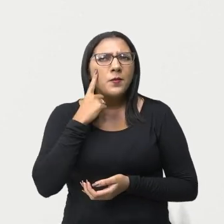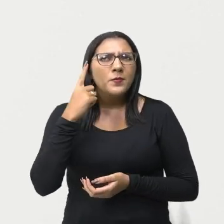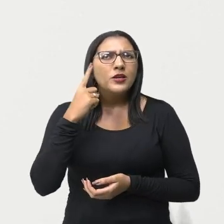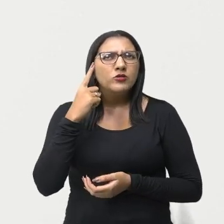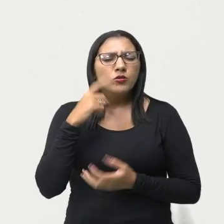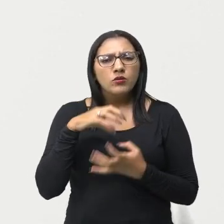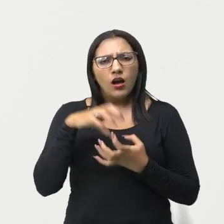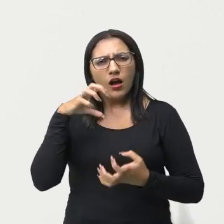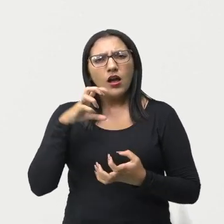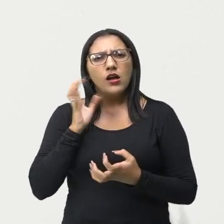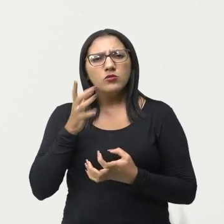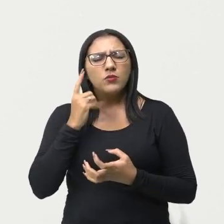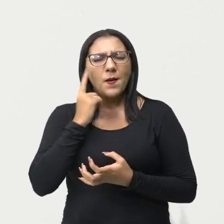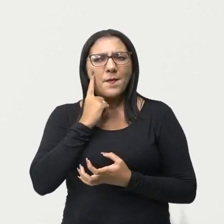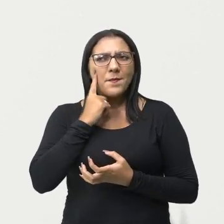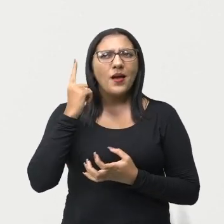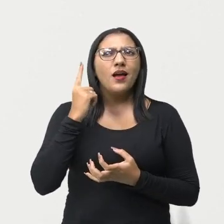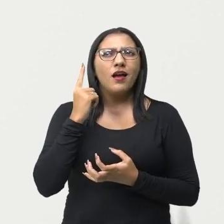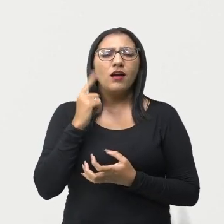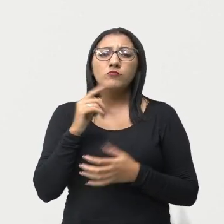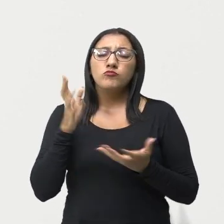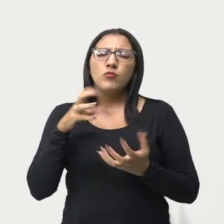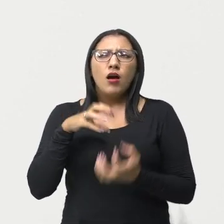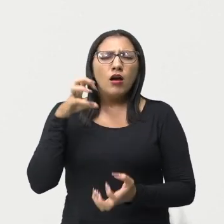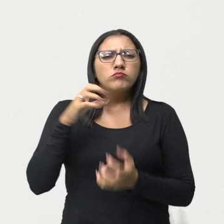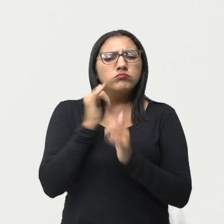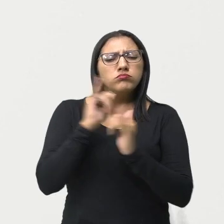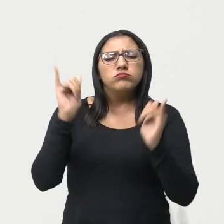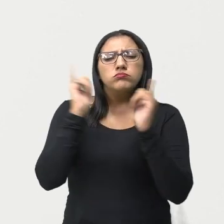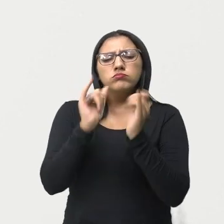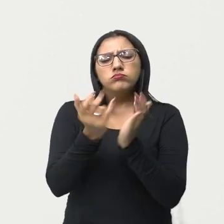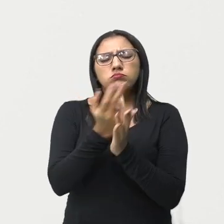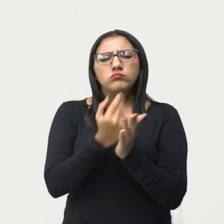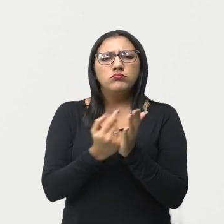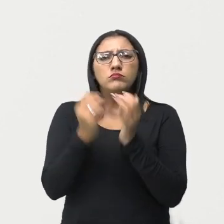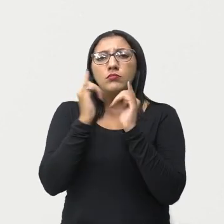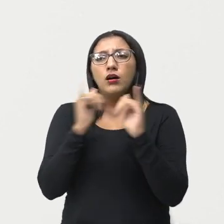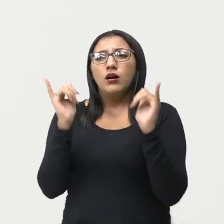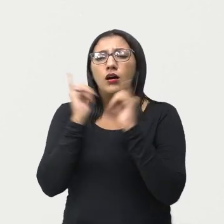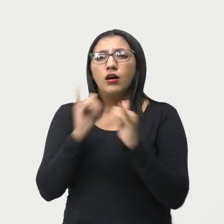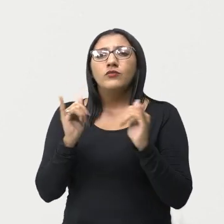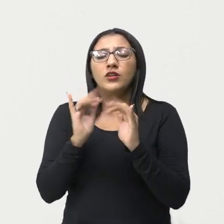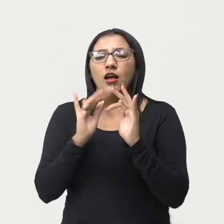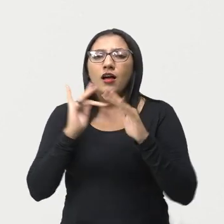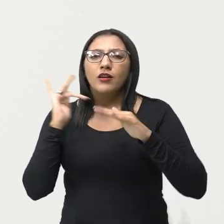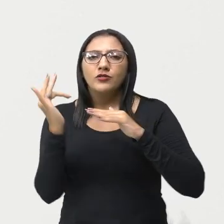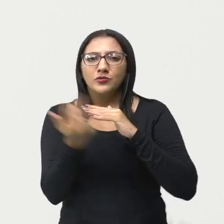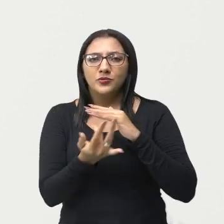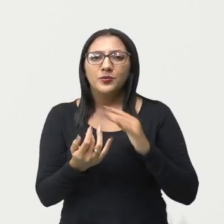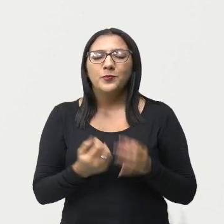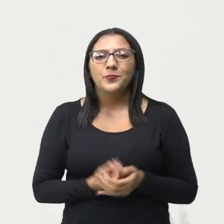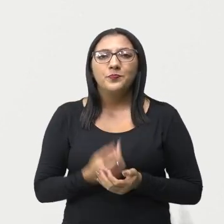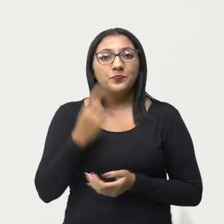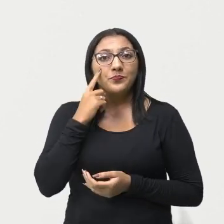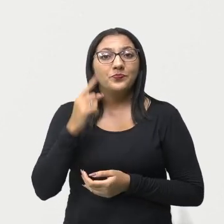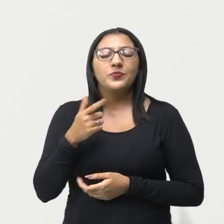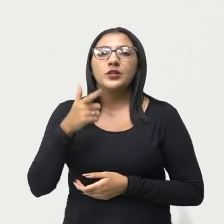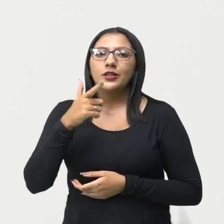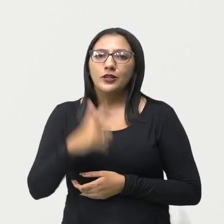e publicar nas redes sociais na tentativa de reencontrar a sua família. Outra ação, certo,